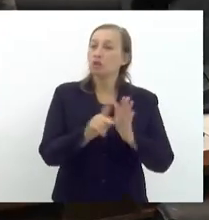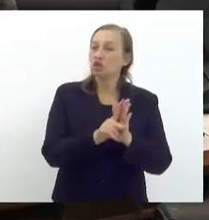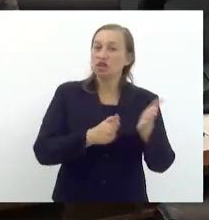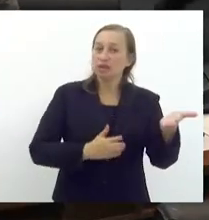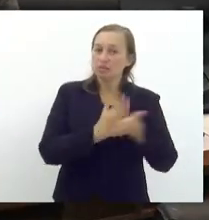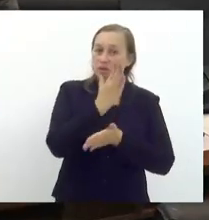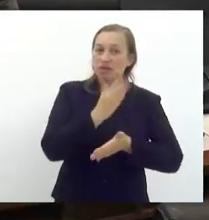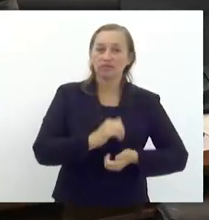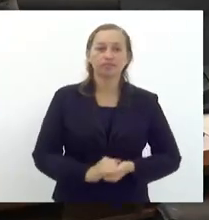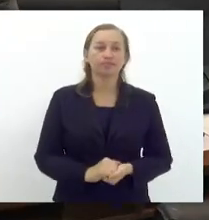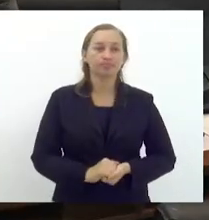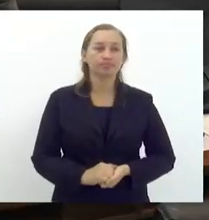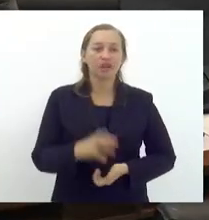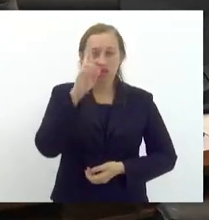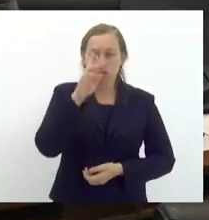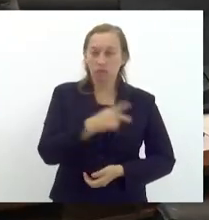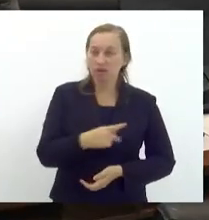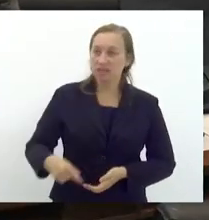está aprovado